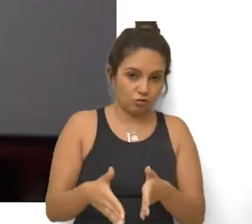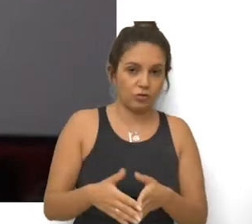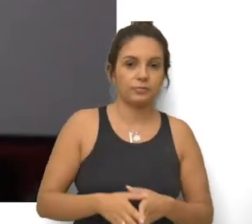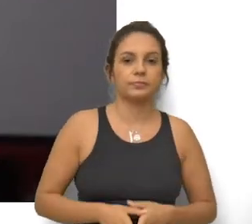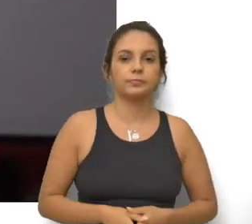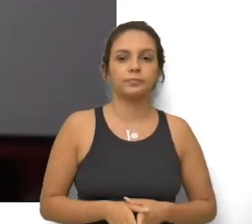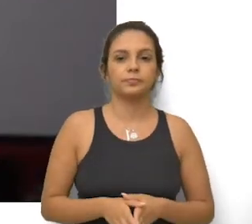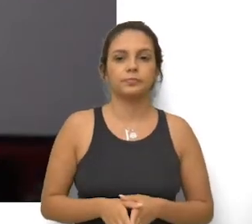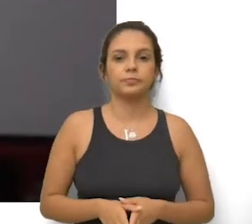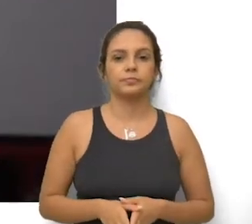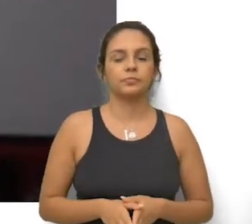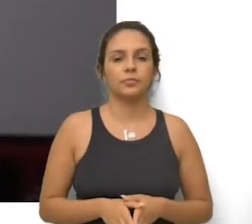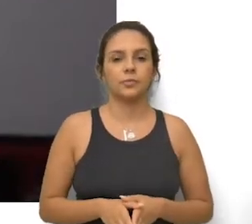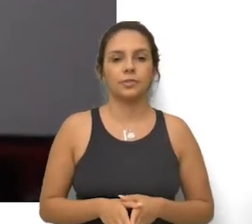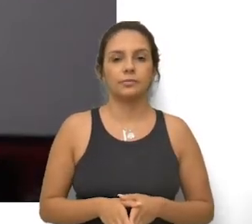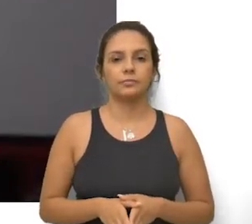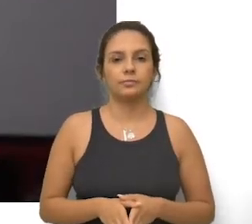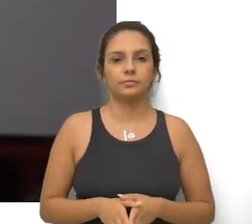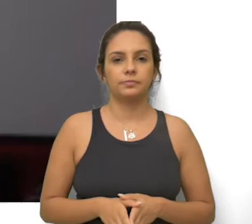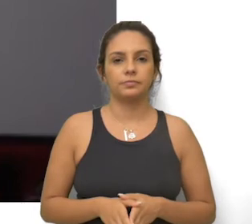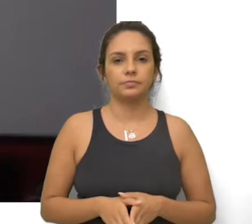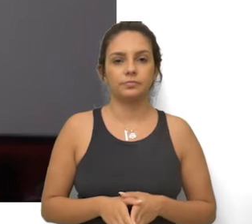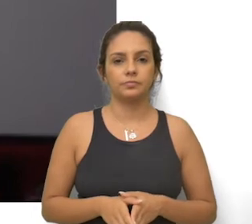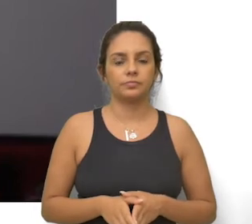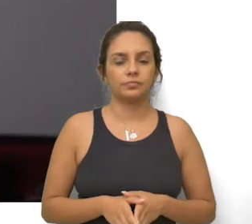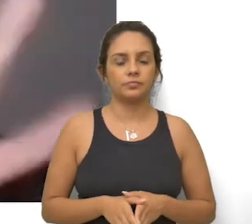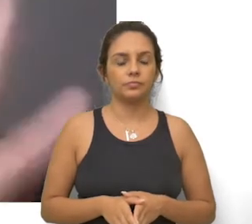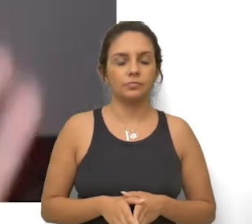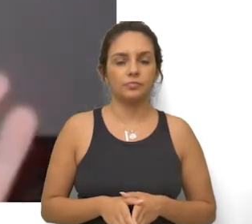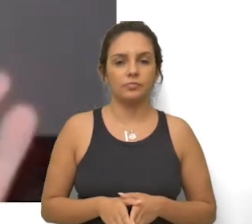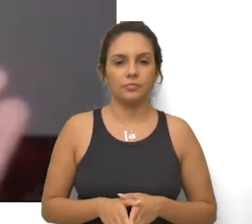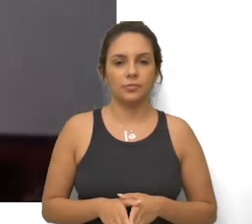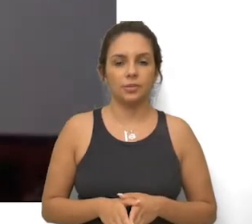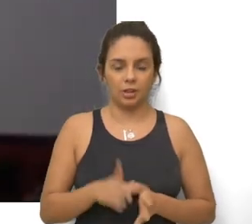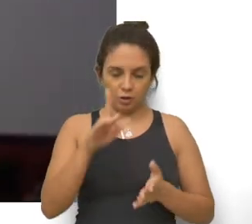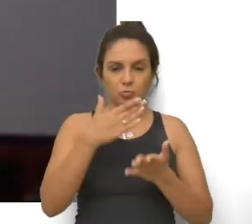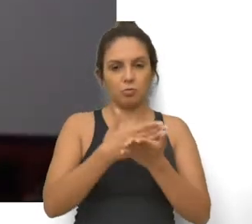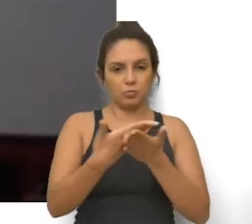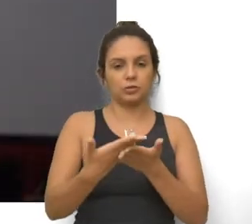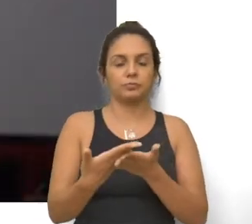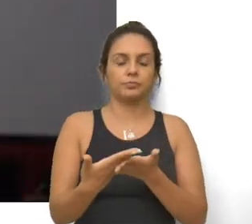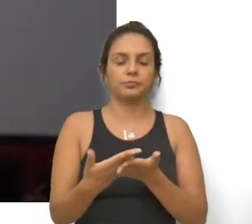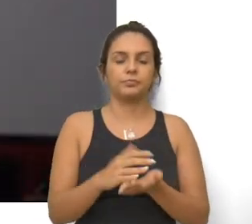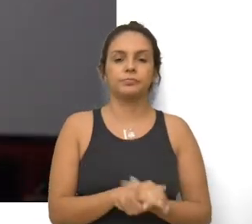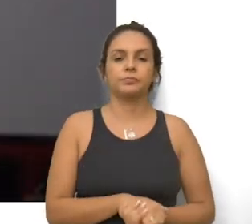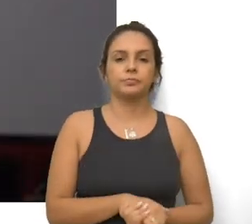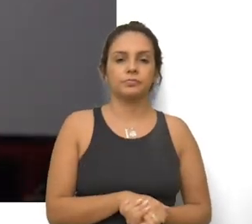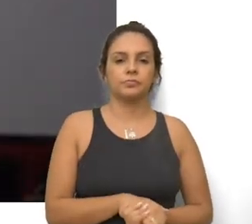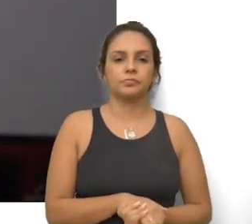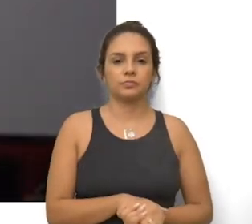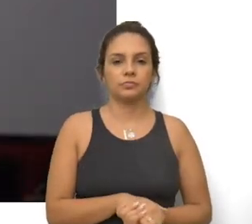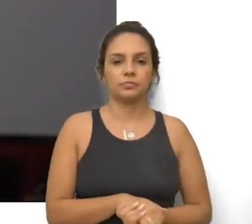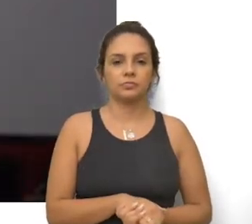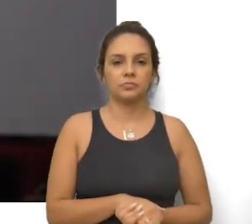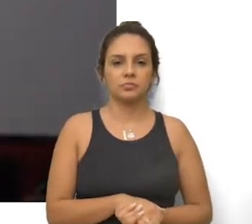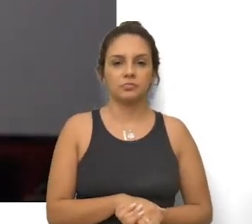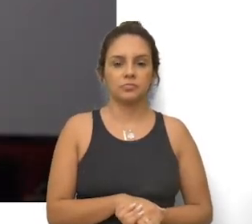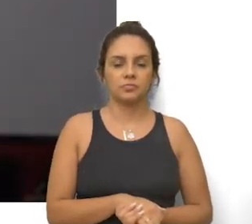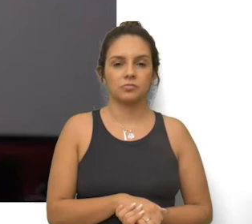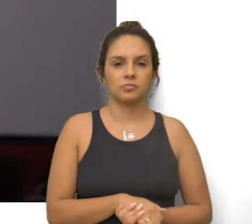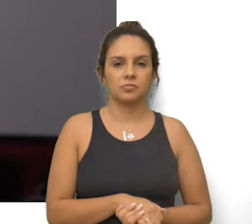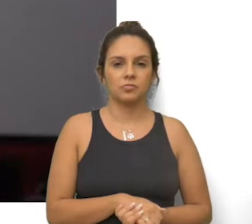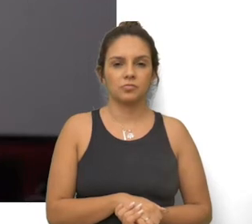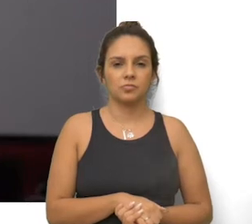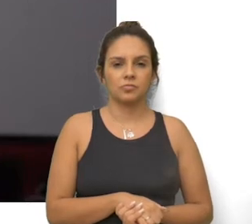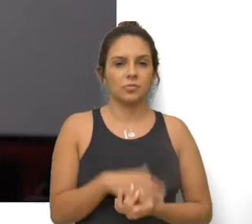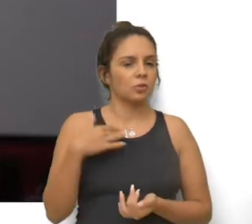esse Brasil modernista, e aí estreou, né? E aí estreou. Eu não sei se você